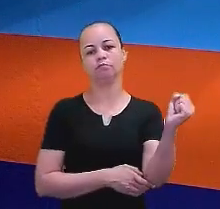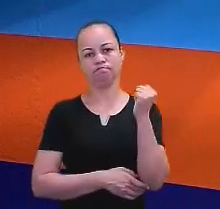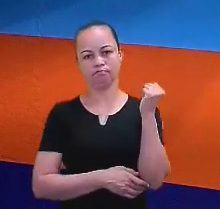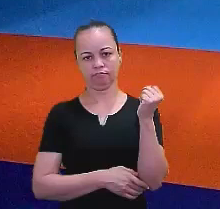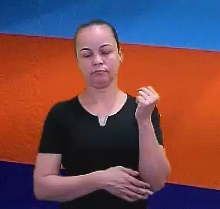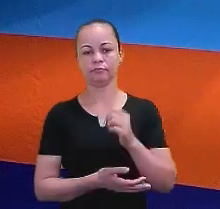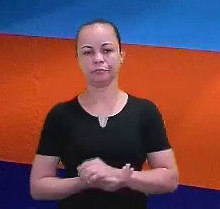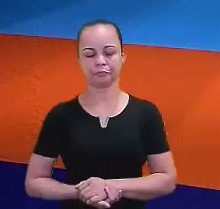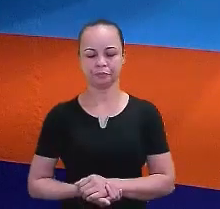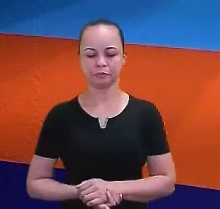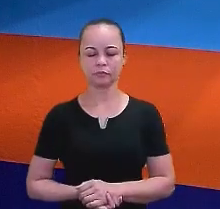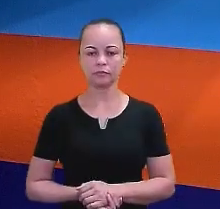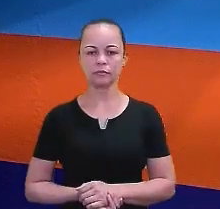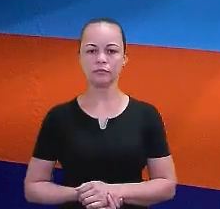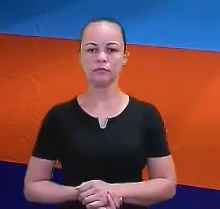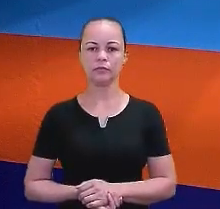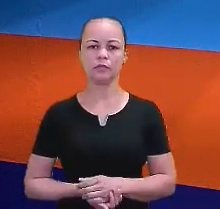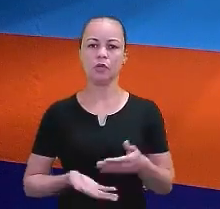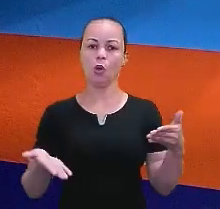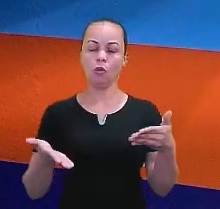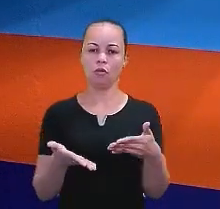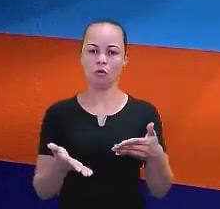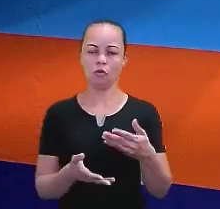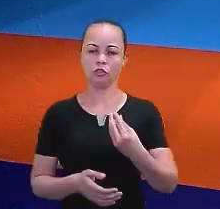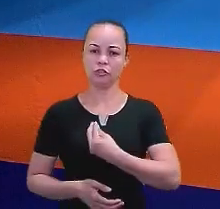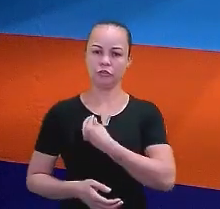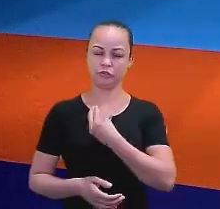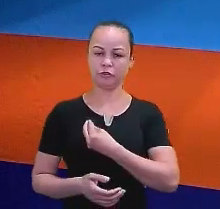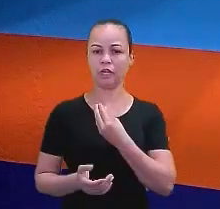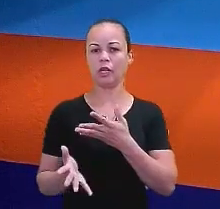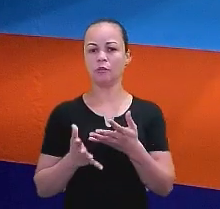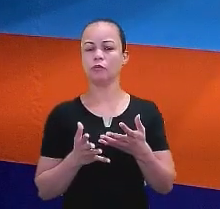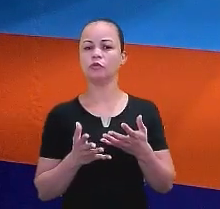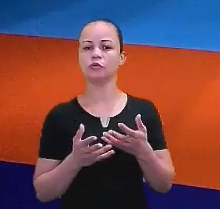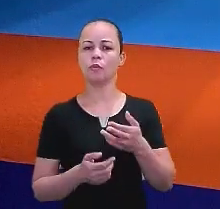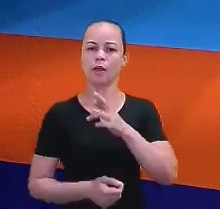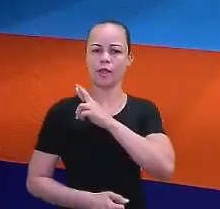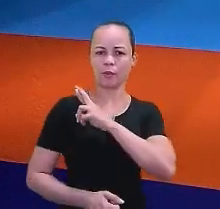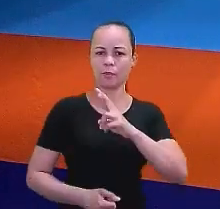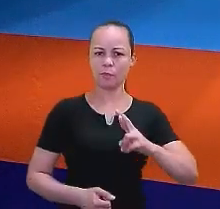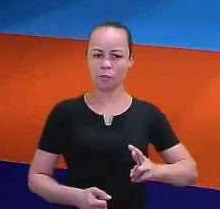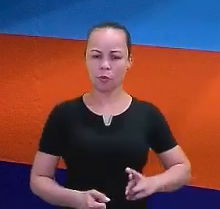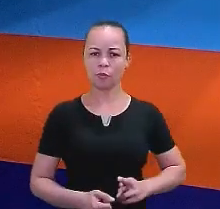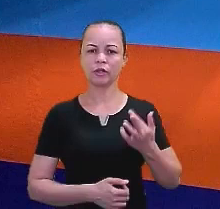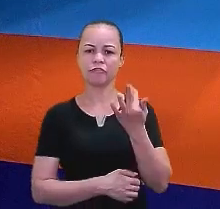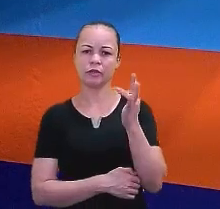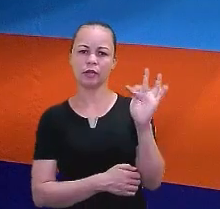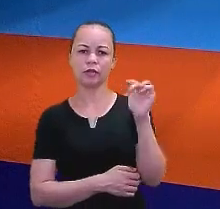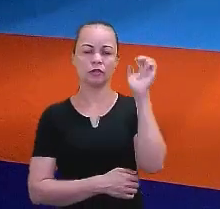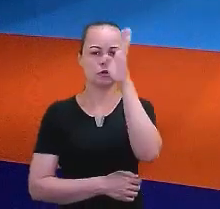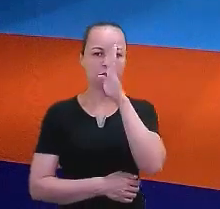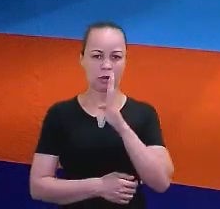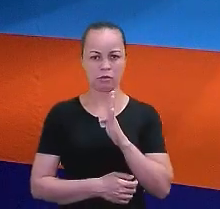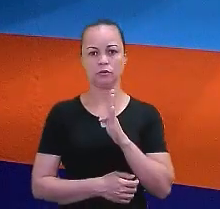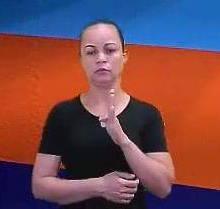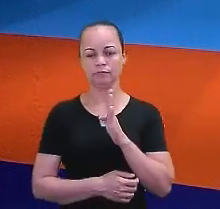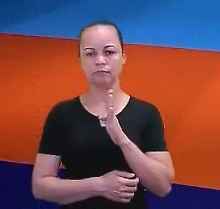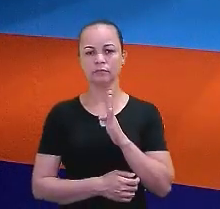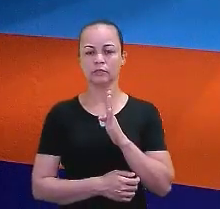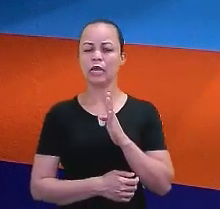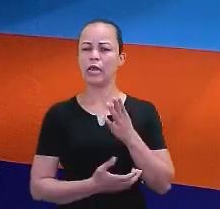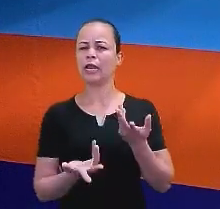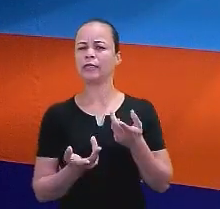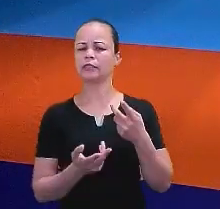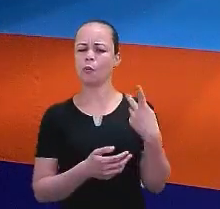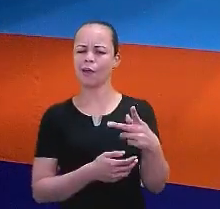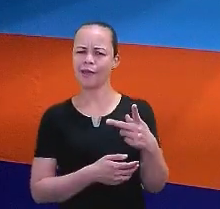Hoje, a gente vive na República Federativa do Brasil. Essa República Federativa, ela já